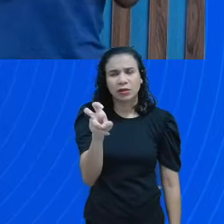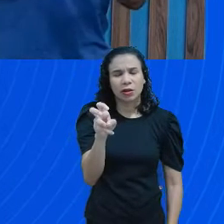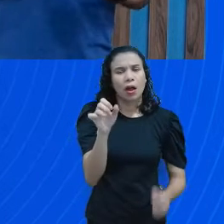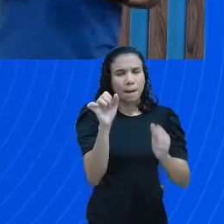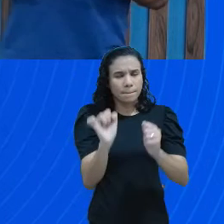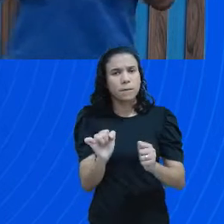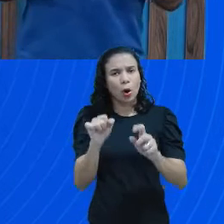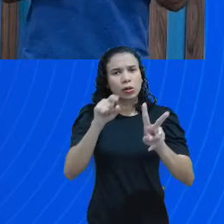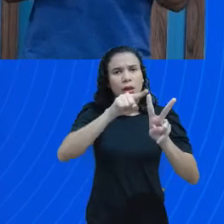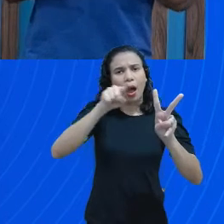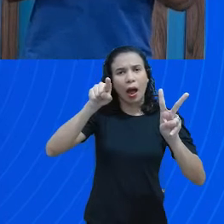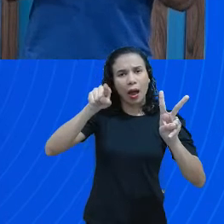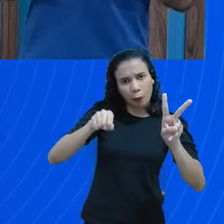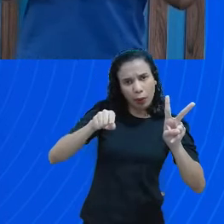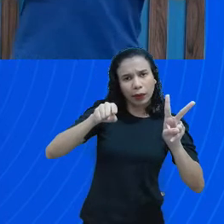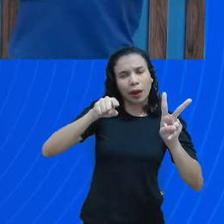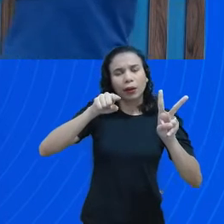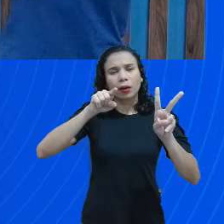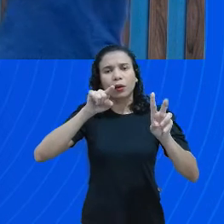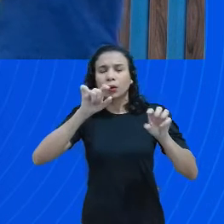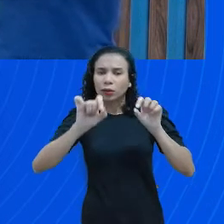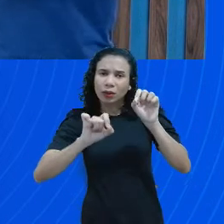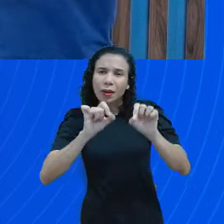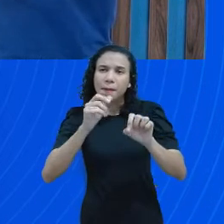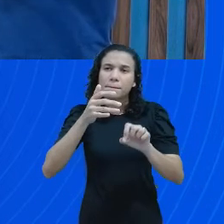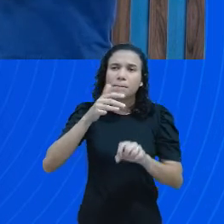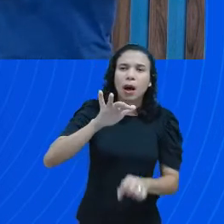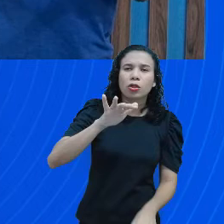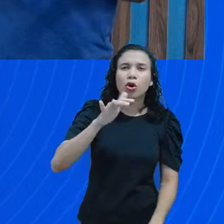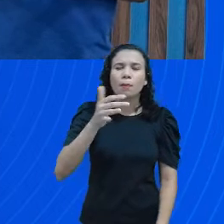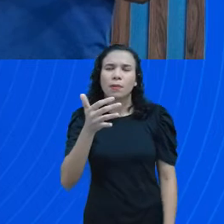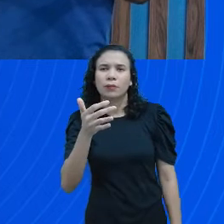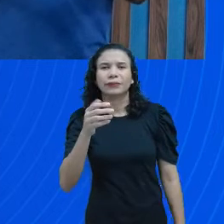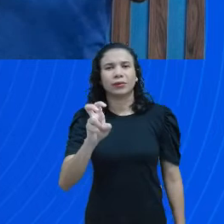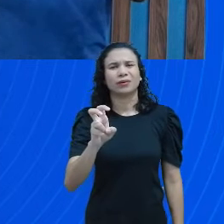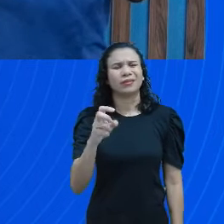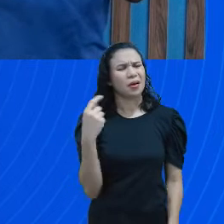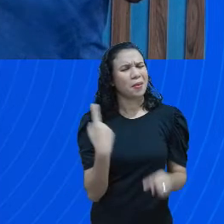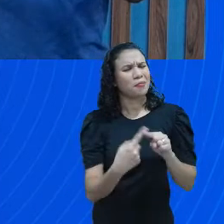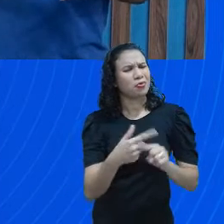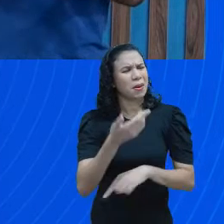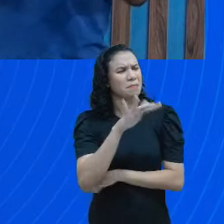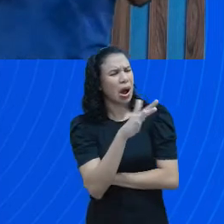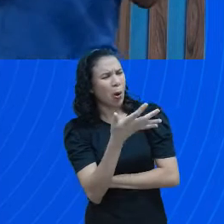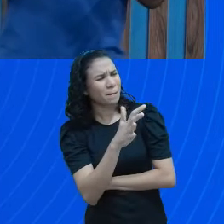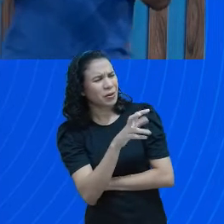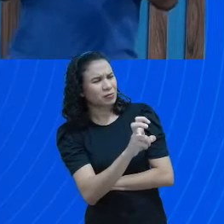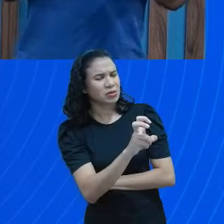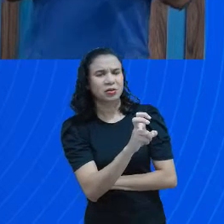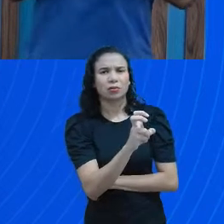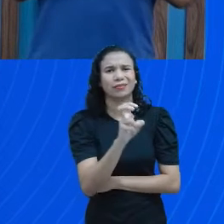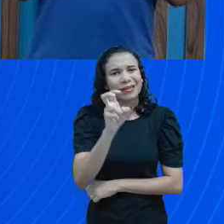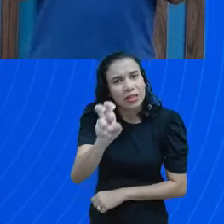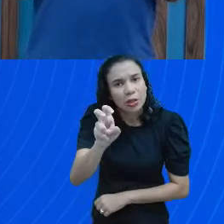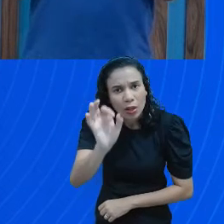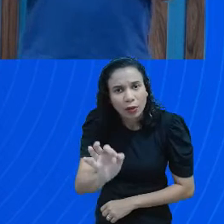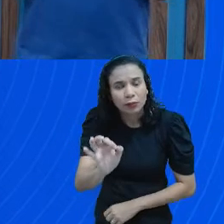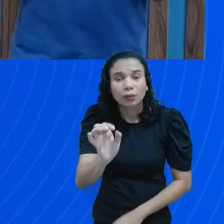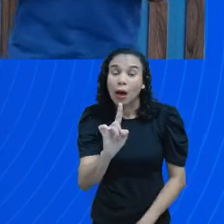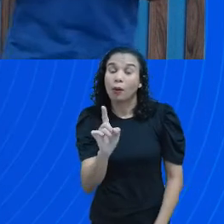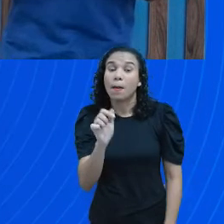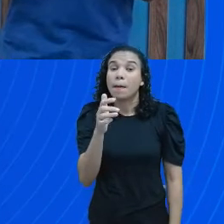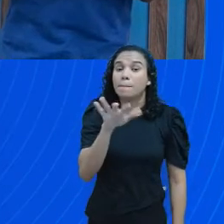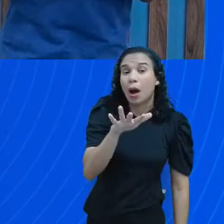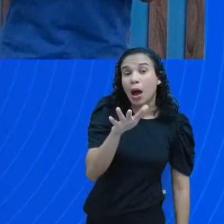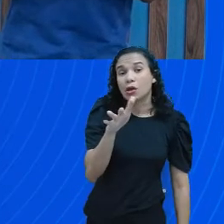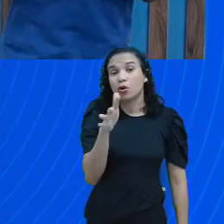raiz quadrada do 25, que é mais ou menos 5. Ricardinho, por que mais ou menos 5? Não é só 5. Porque o